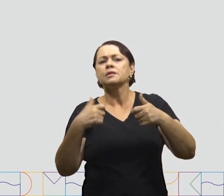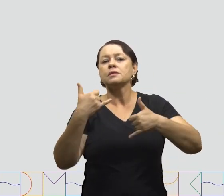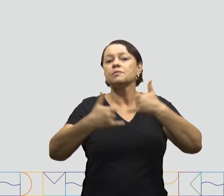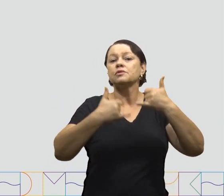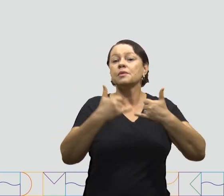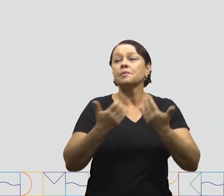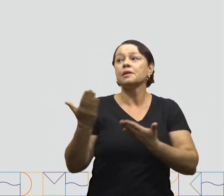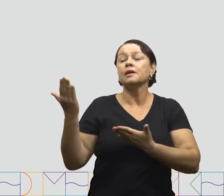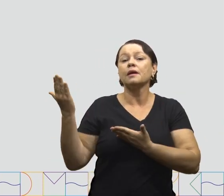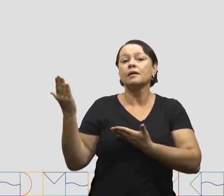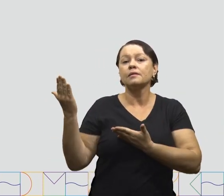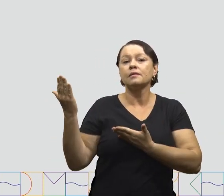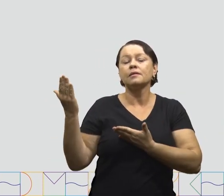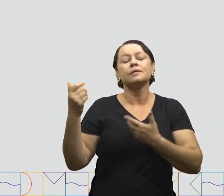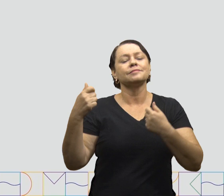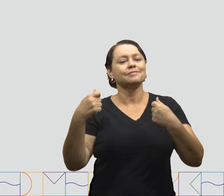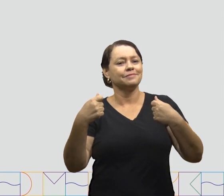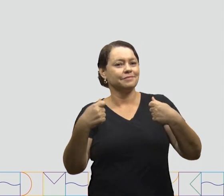brincar de roda?